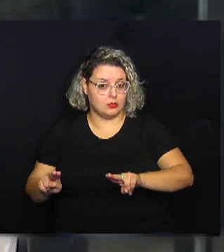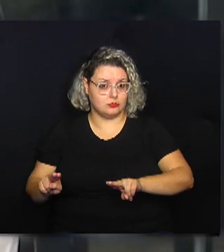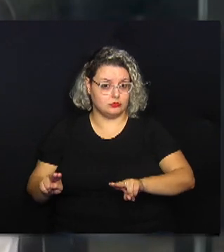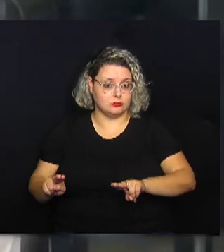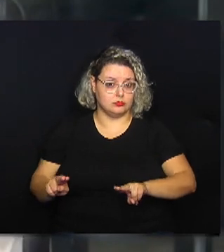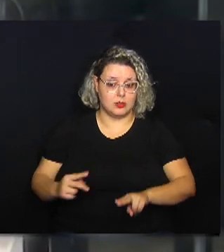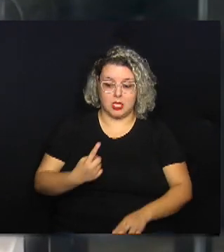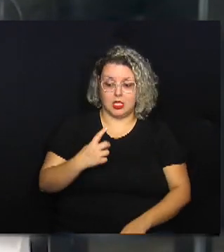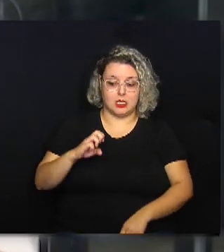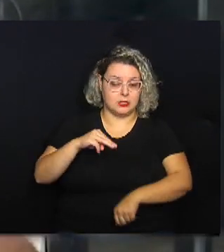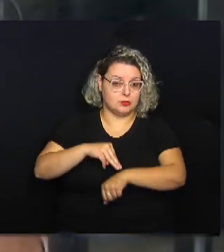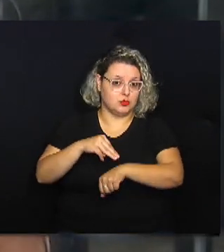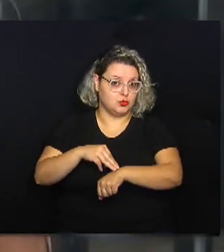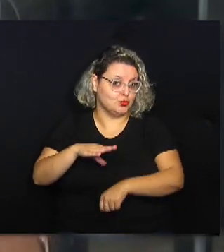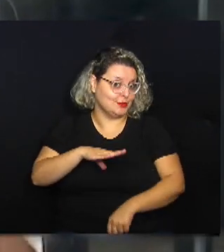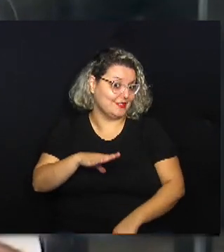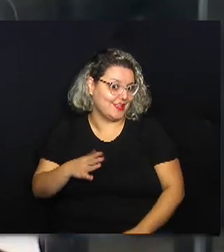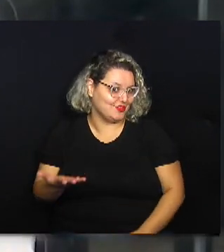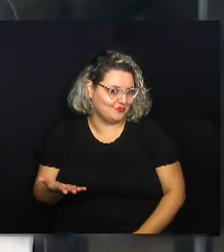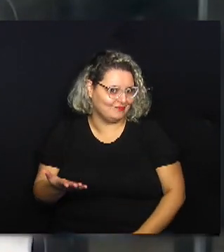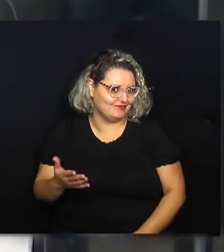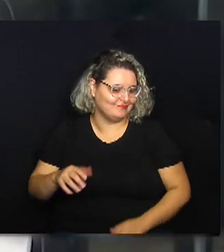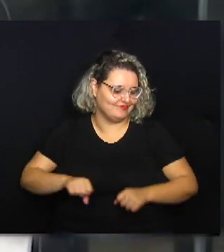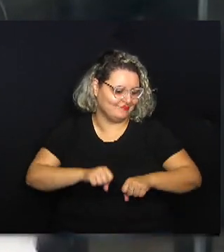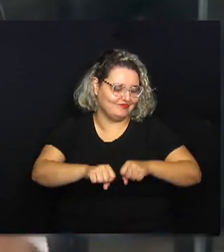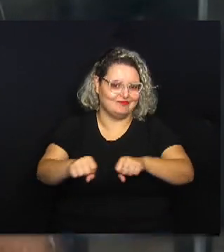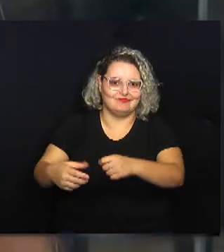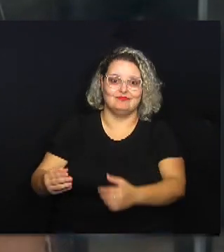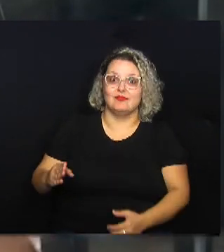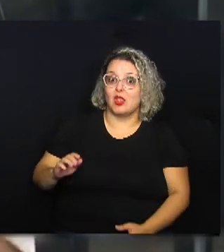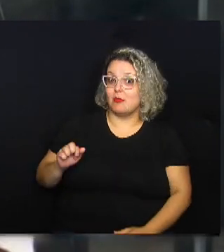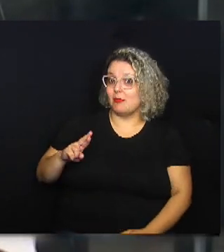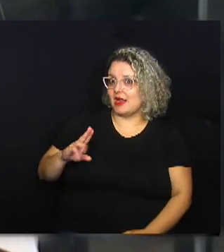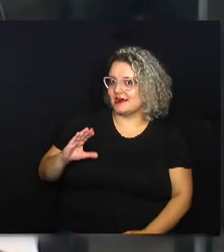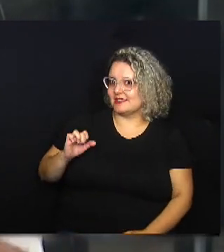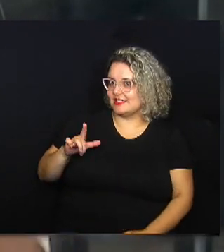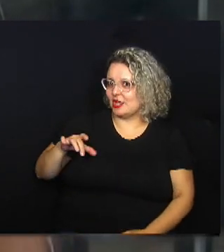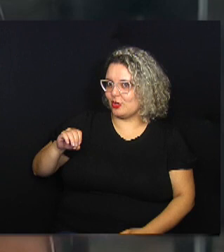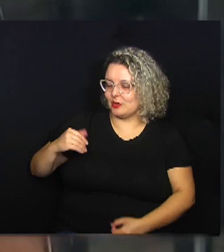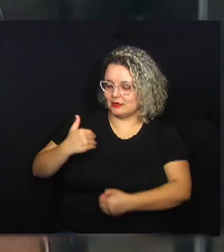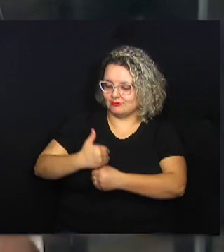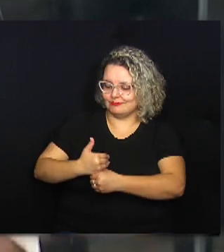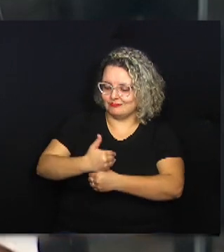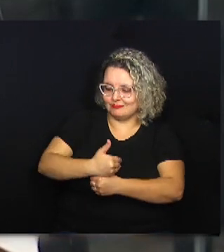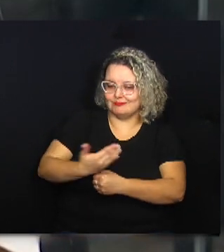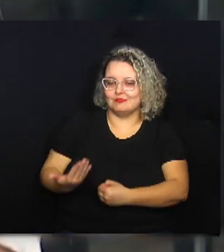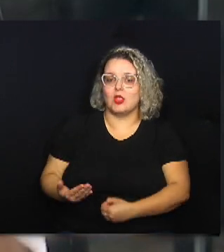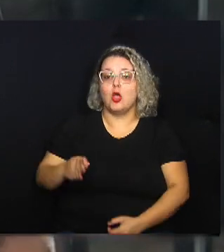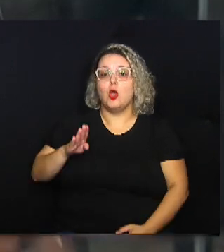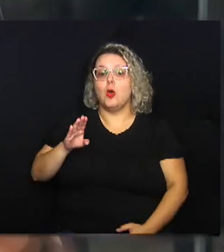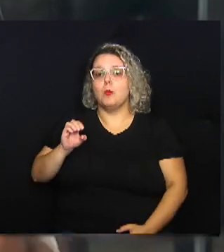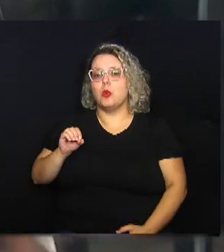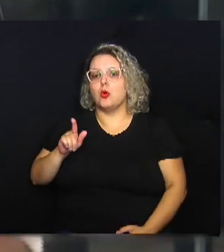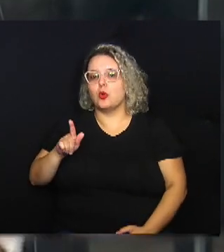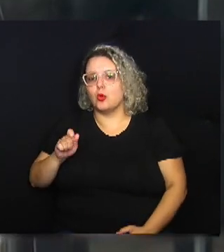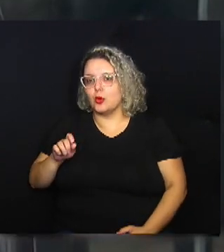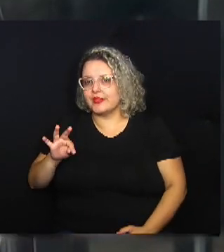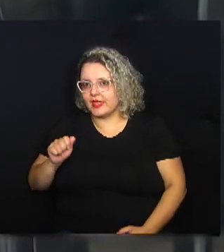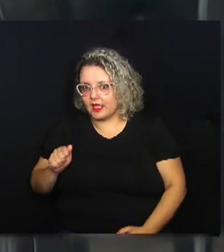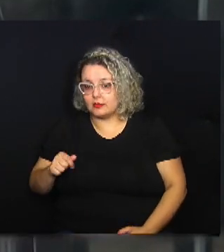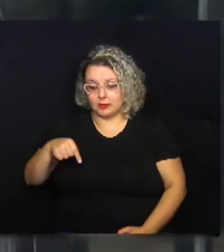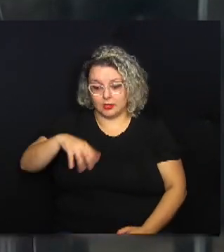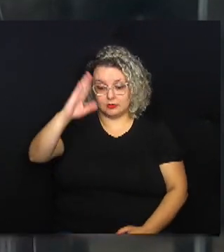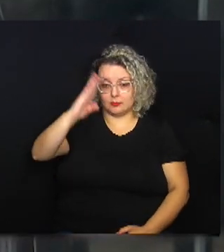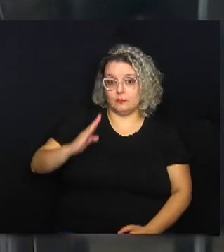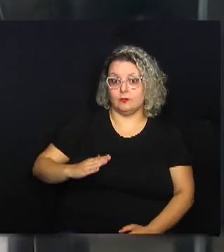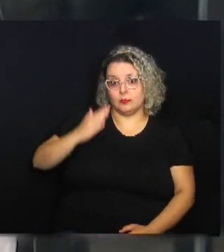minutos né Barcelona Bogotá aqui no Brasil mesmo os exemplos de